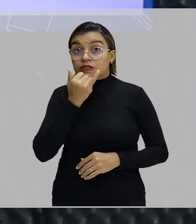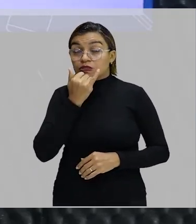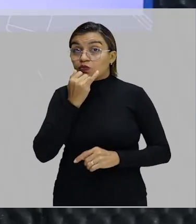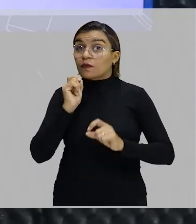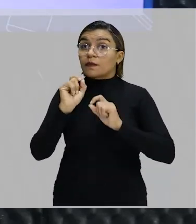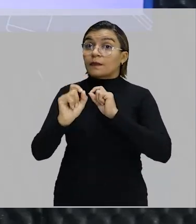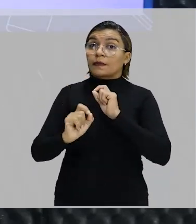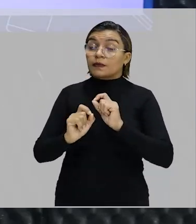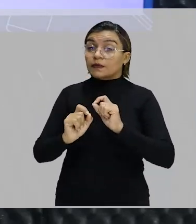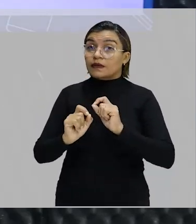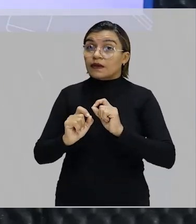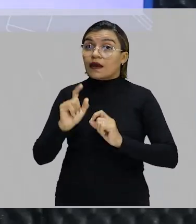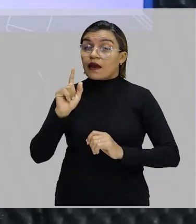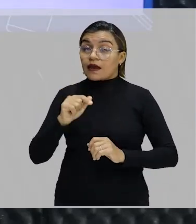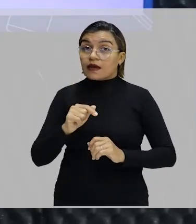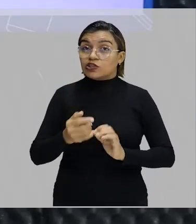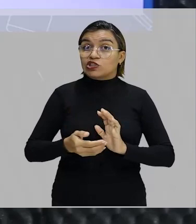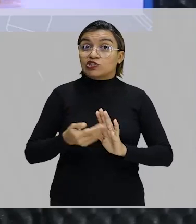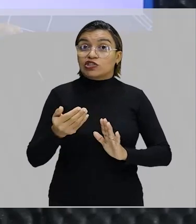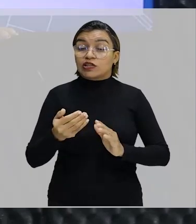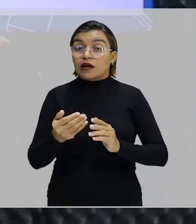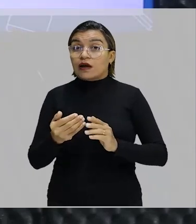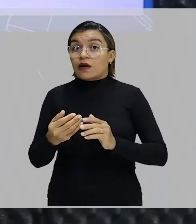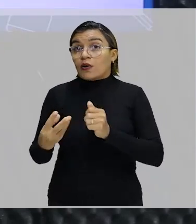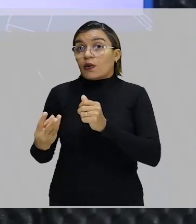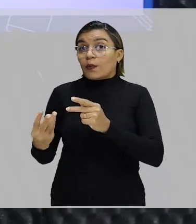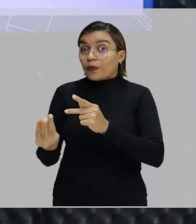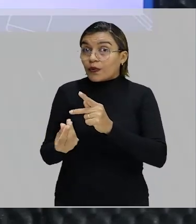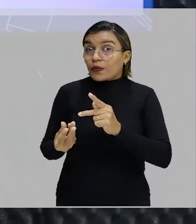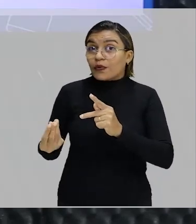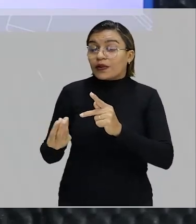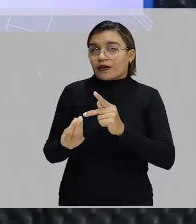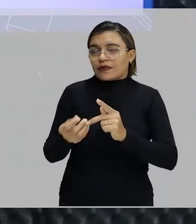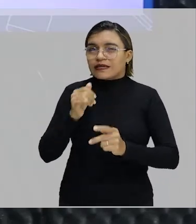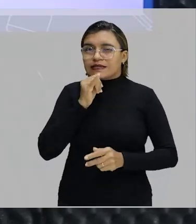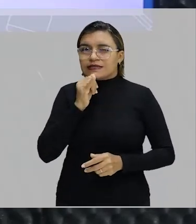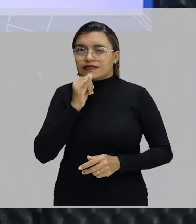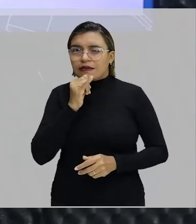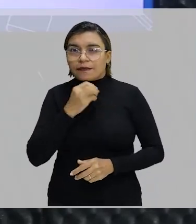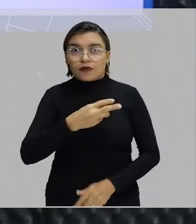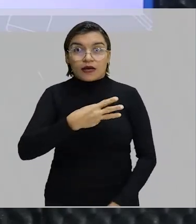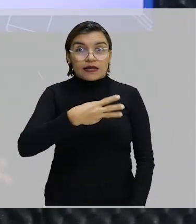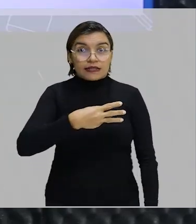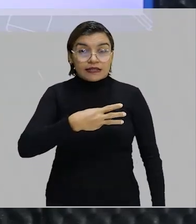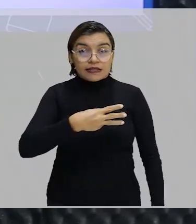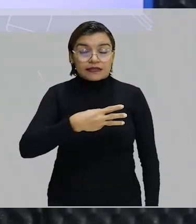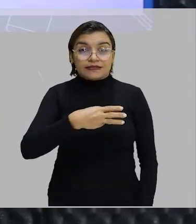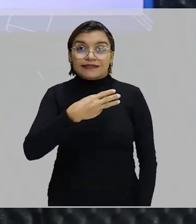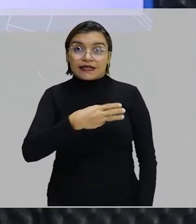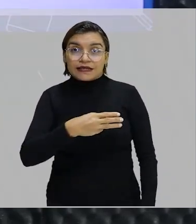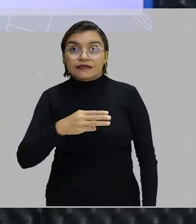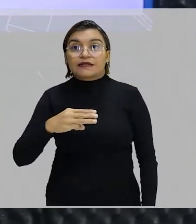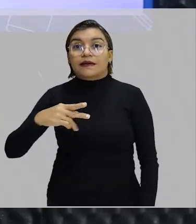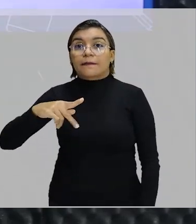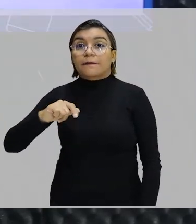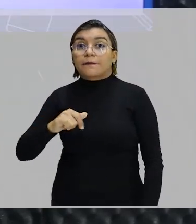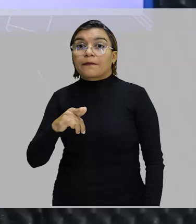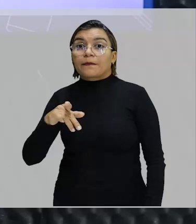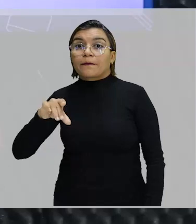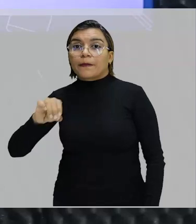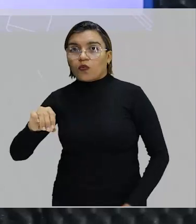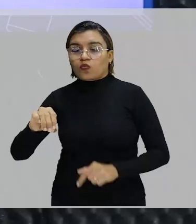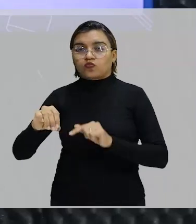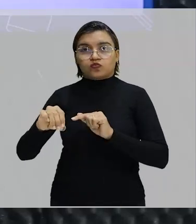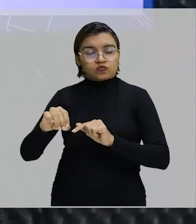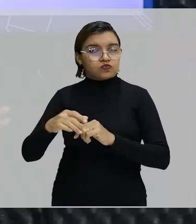o plural. 3 pão. 3 aula. E se você ligou